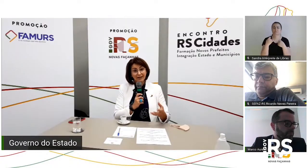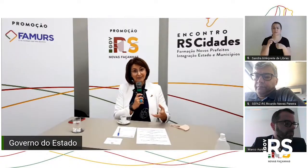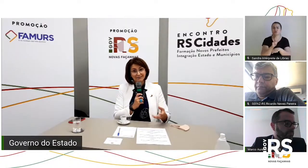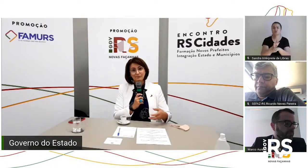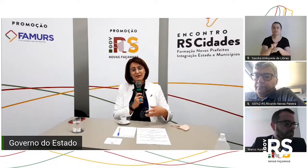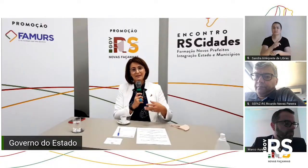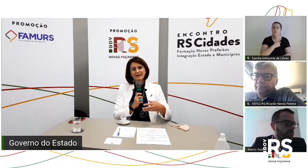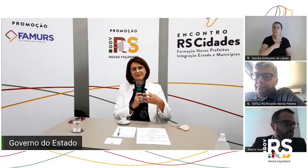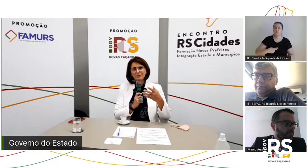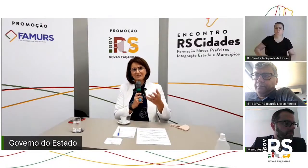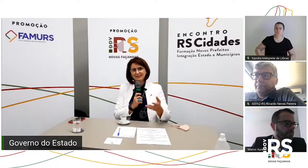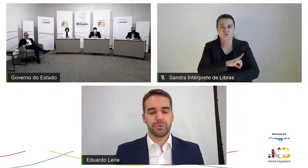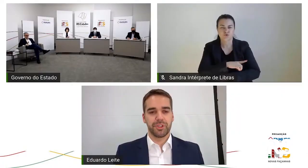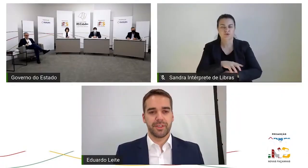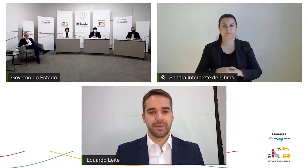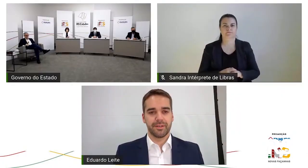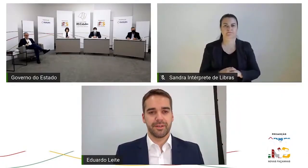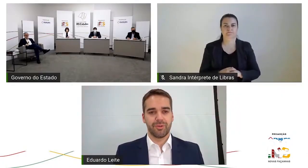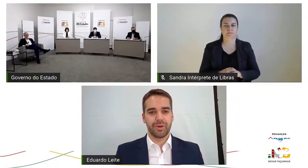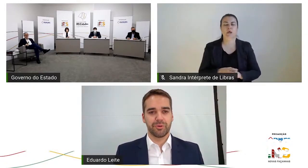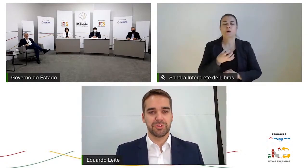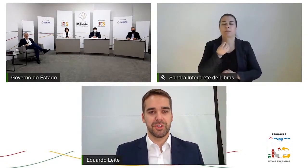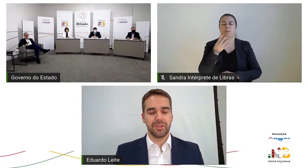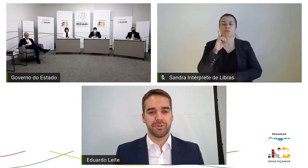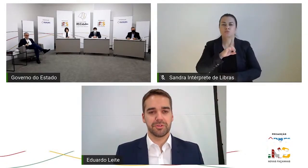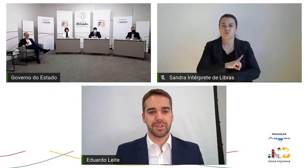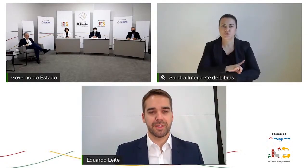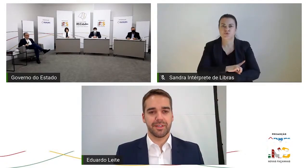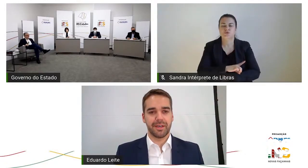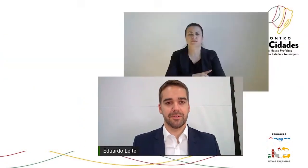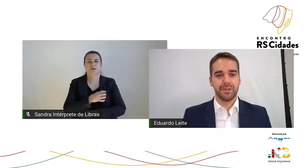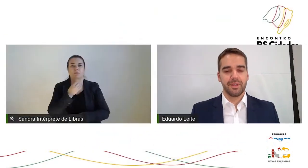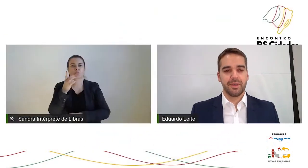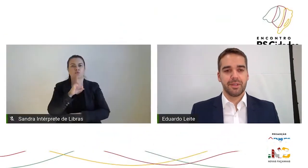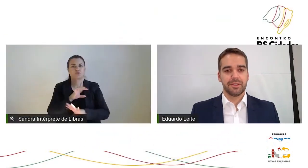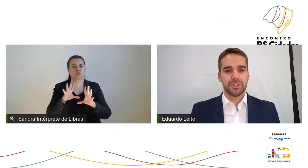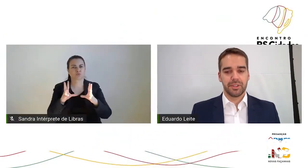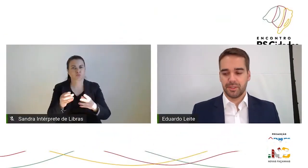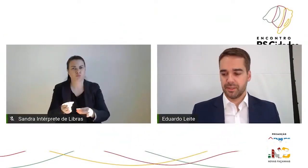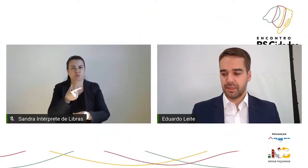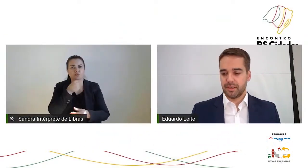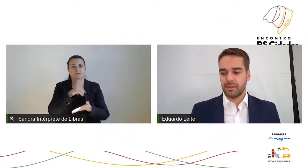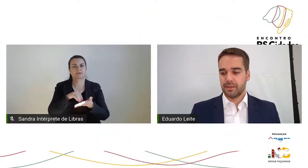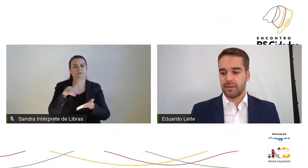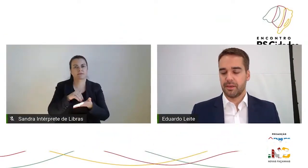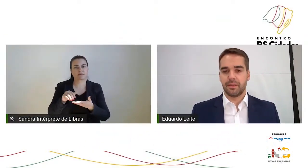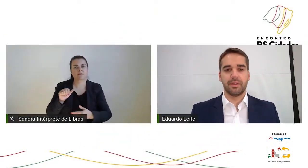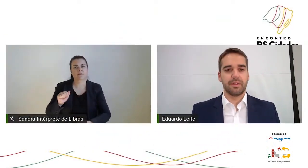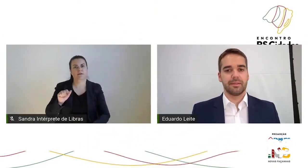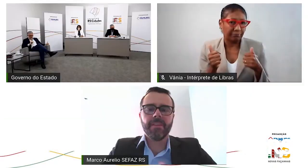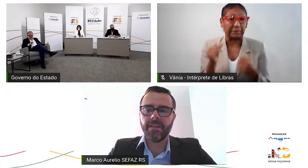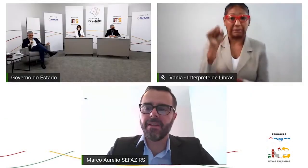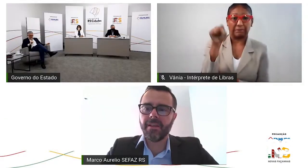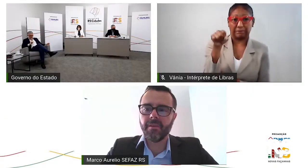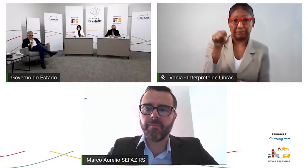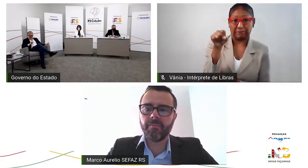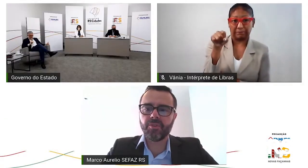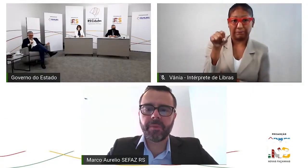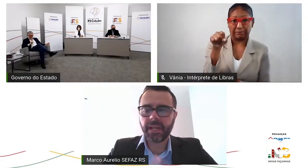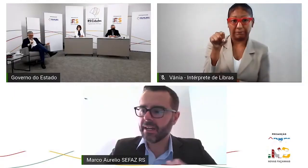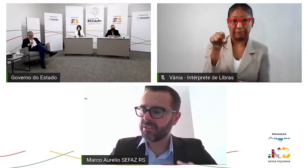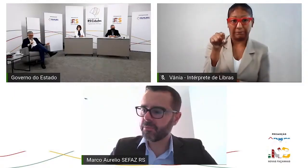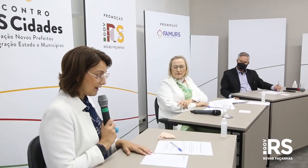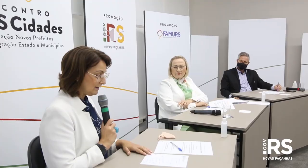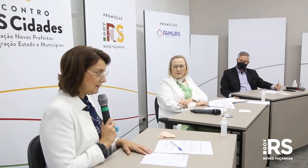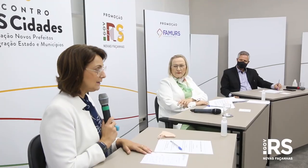transmissão ao vivo pelo YouTube. No primeiro dos dois dias de reuniões e painéis, participaram o governador Eduardo Leite, secretários